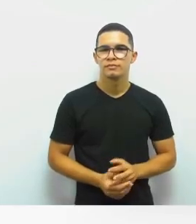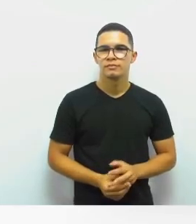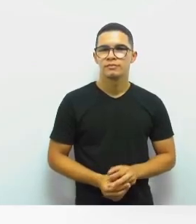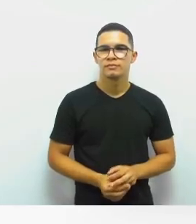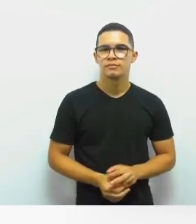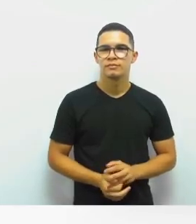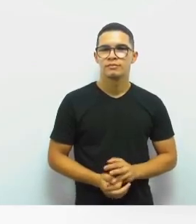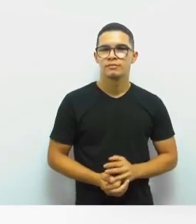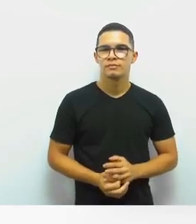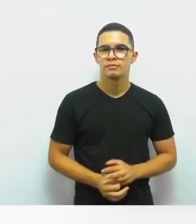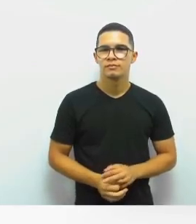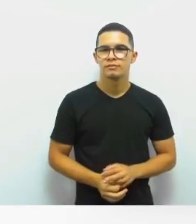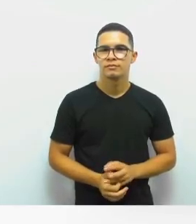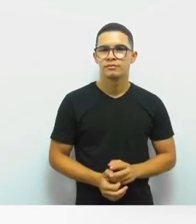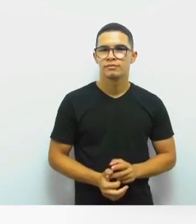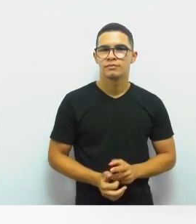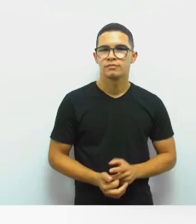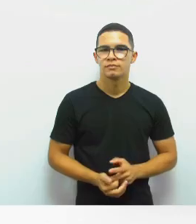Chapinha.